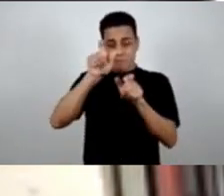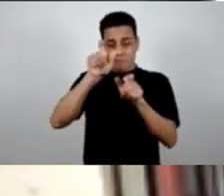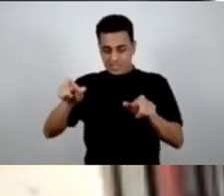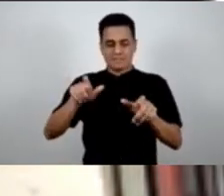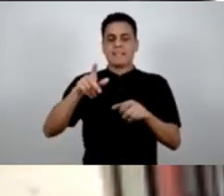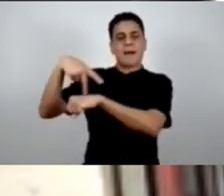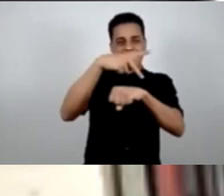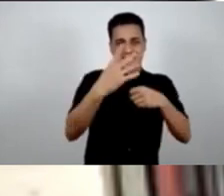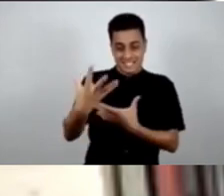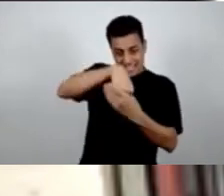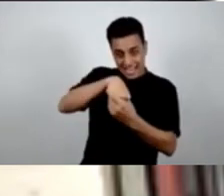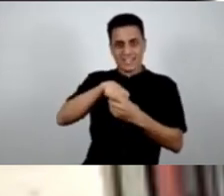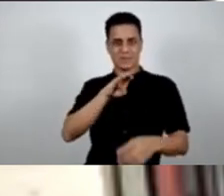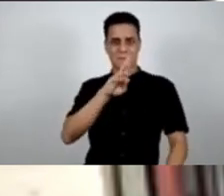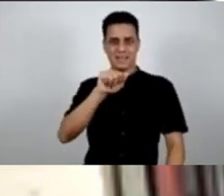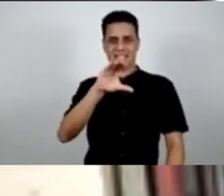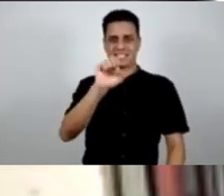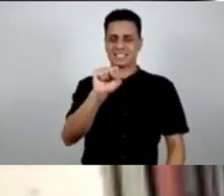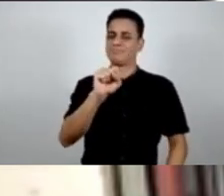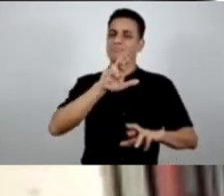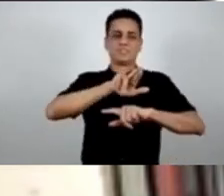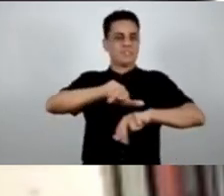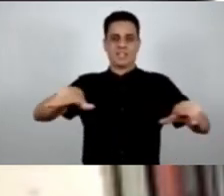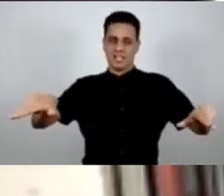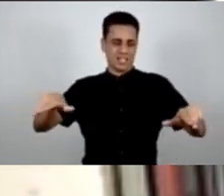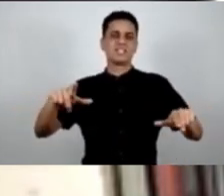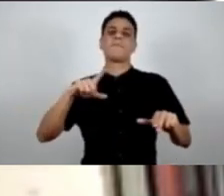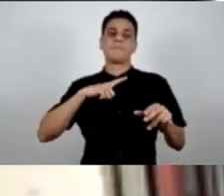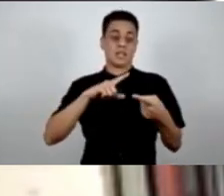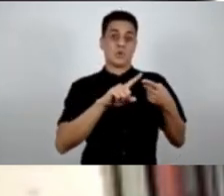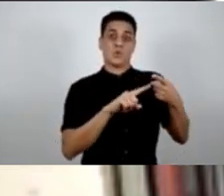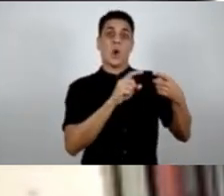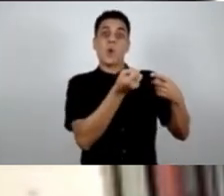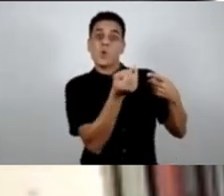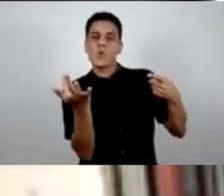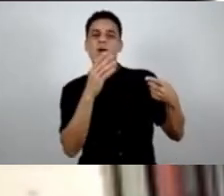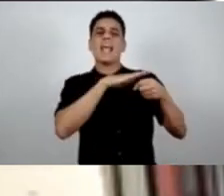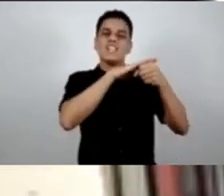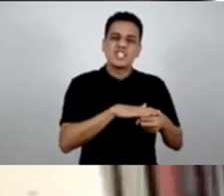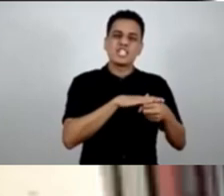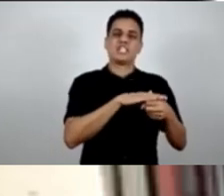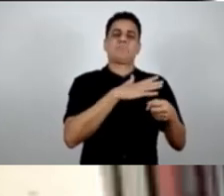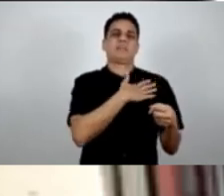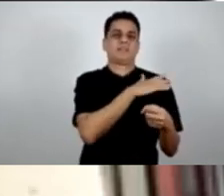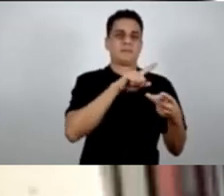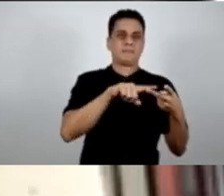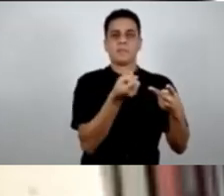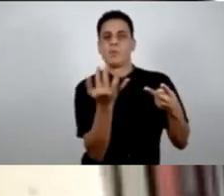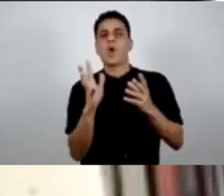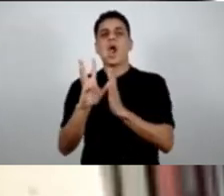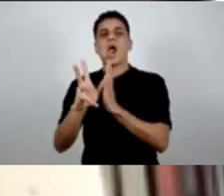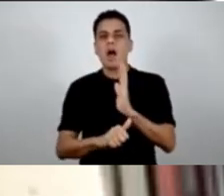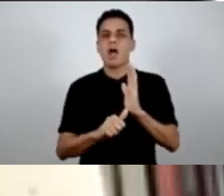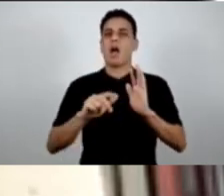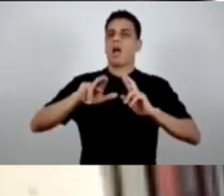Uma ditadura, um regime autoritário e 3 democracias emergentes, mas de baixa qualidade, muita corrupção, muita desigualdade,